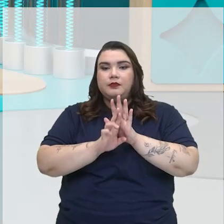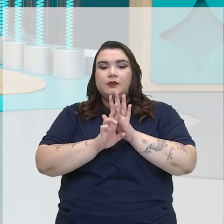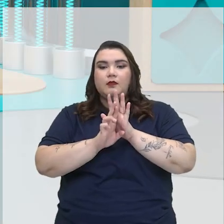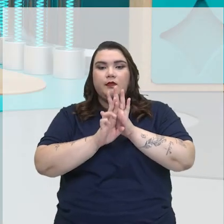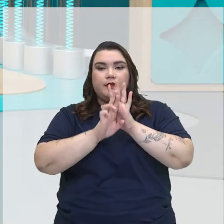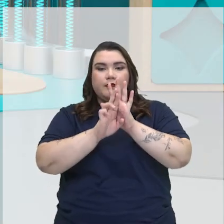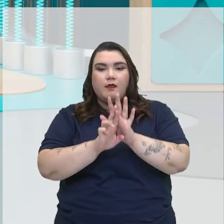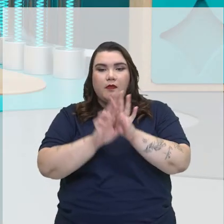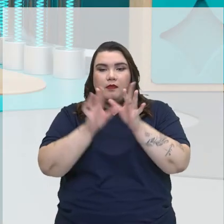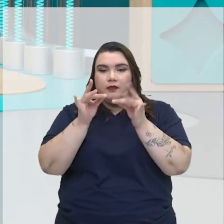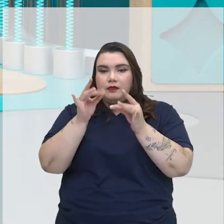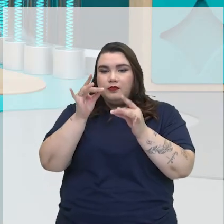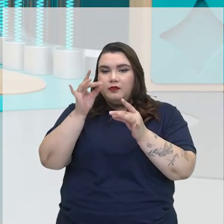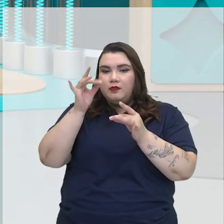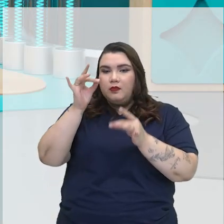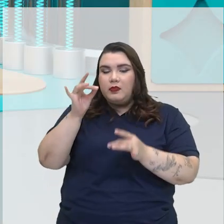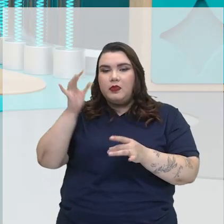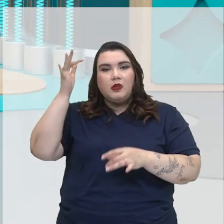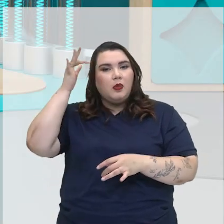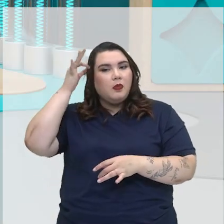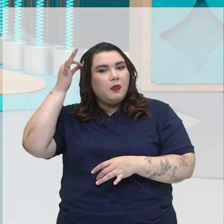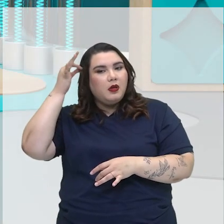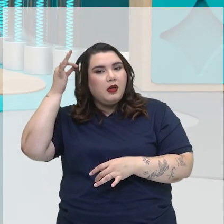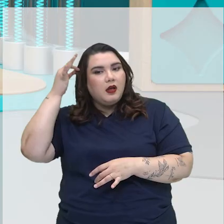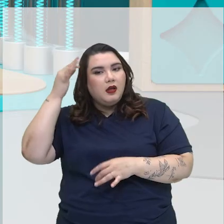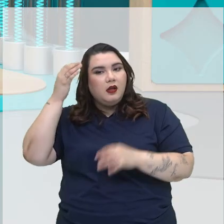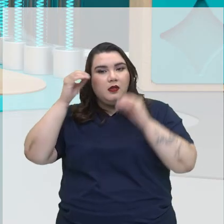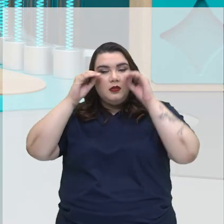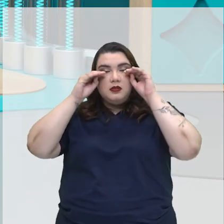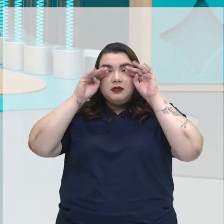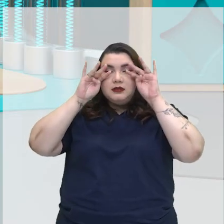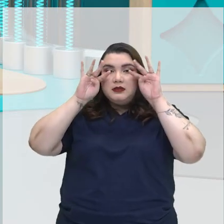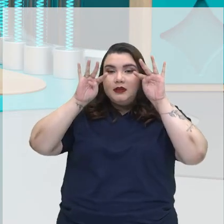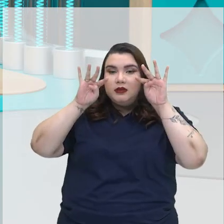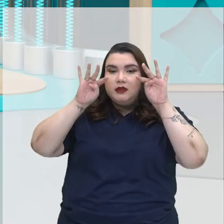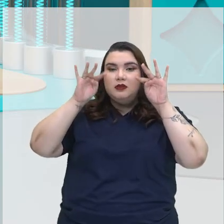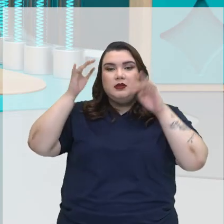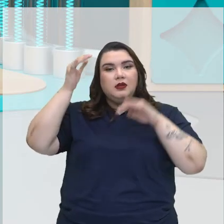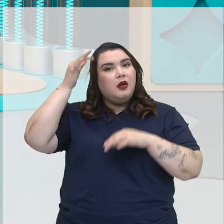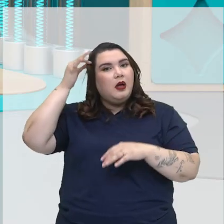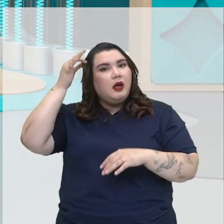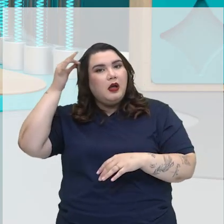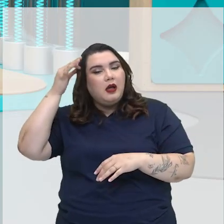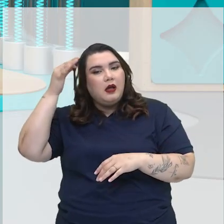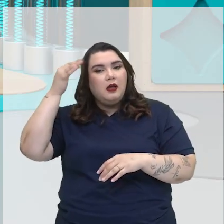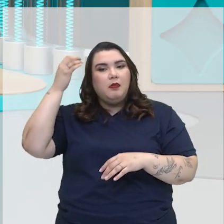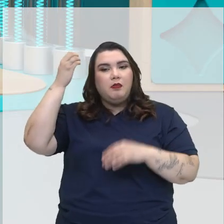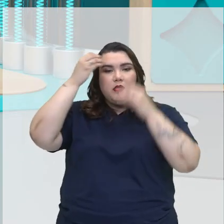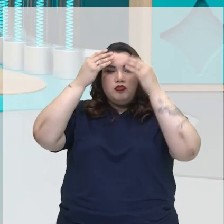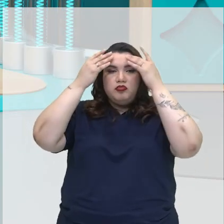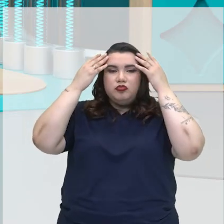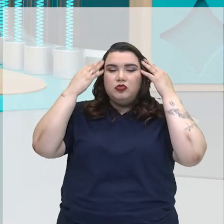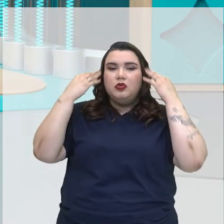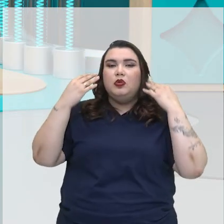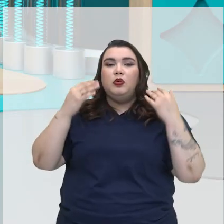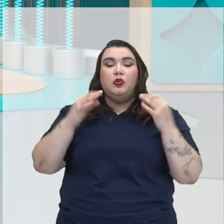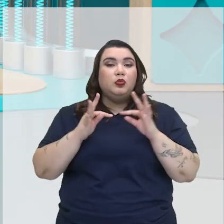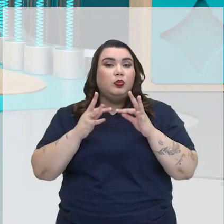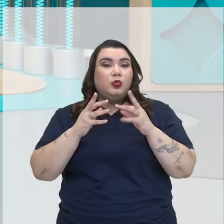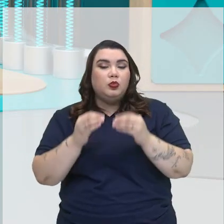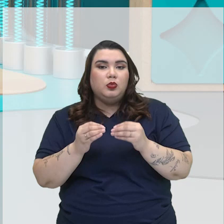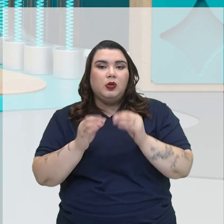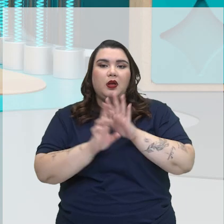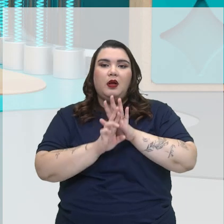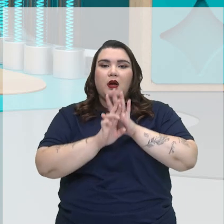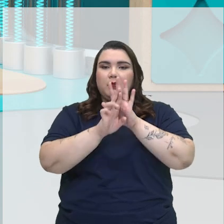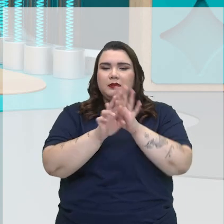representando cada detalhe, o cabelo, como eu falei para você, os cílios, os fios de cabelo, né? Tudo é representado